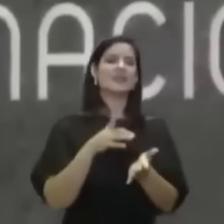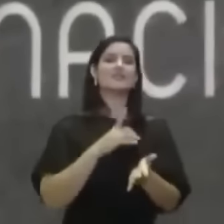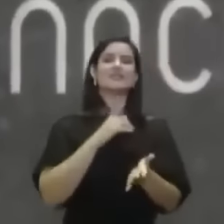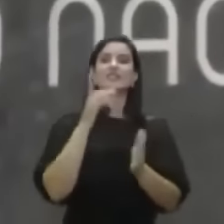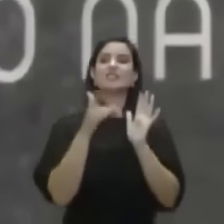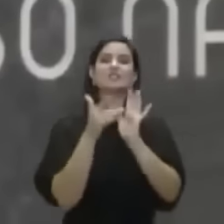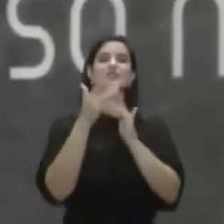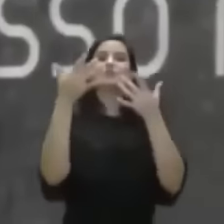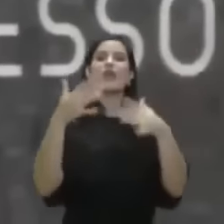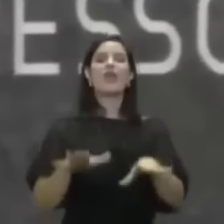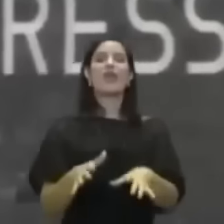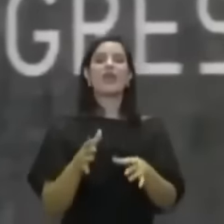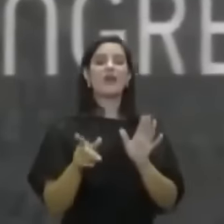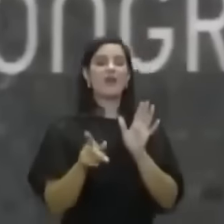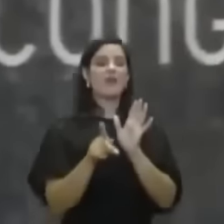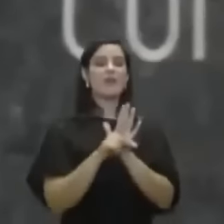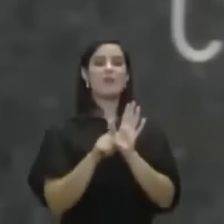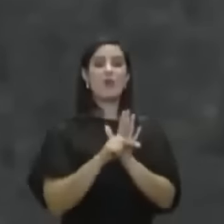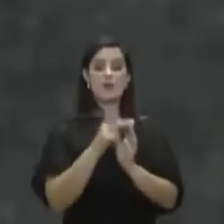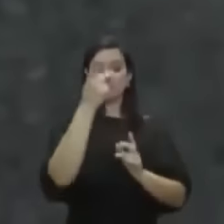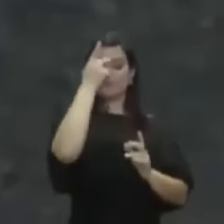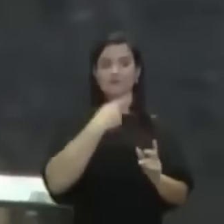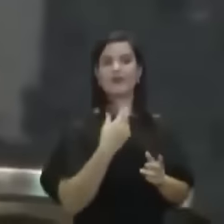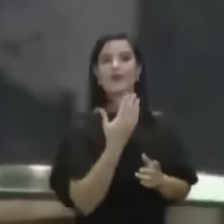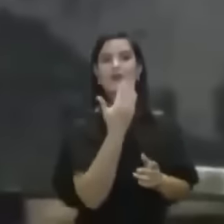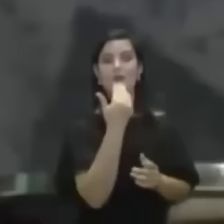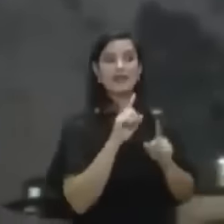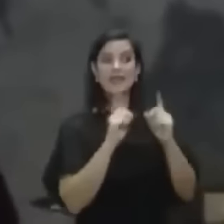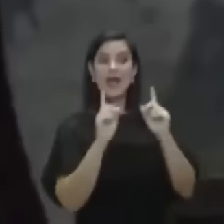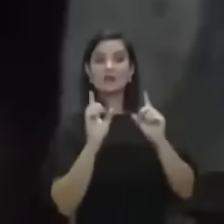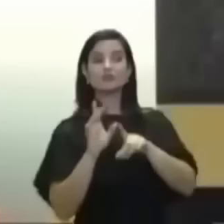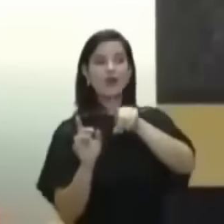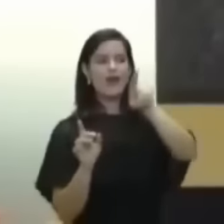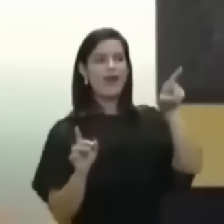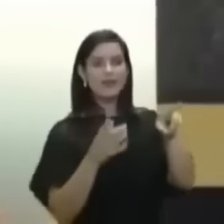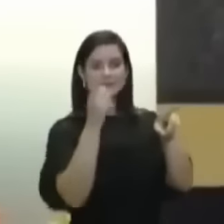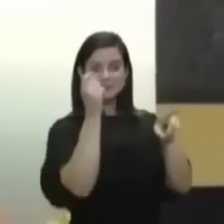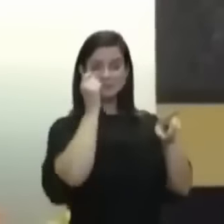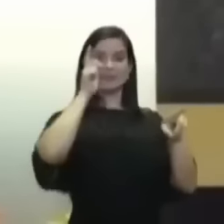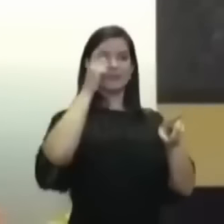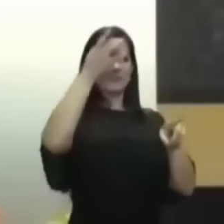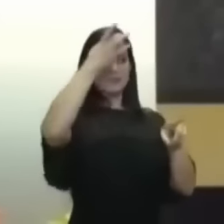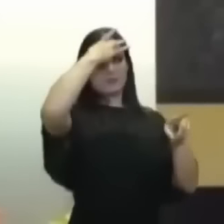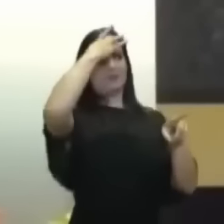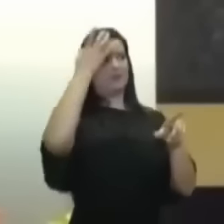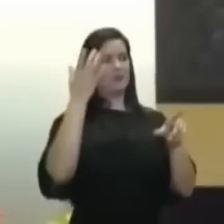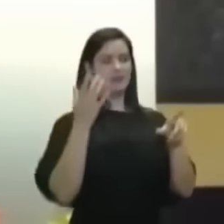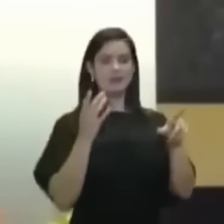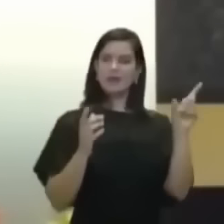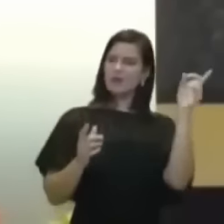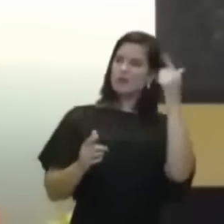si, Ele estava usando essa pergunta para acordar-lhes a consciência. E eles